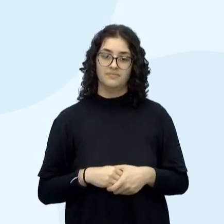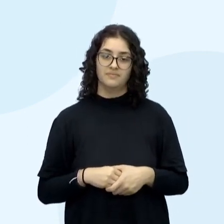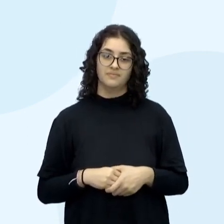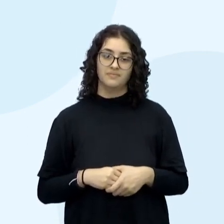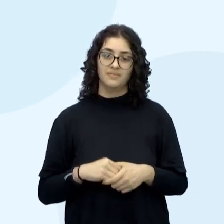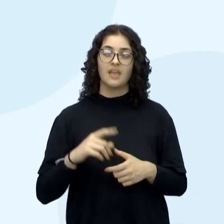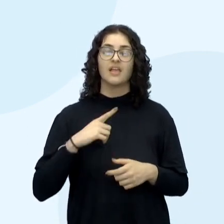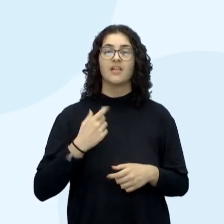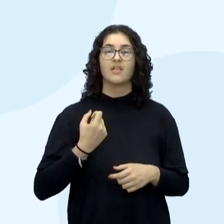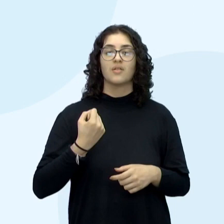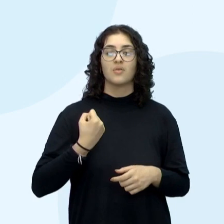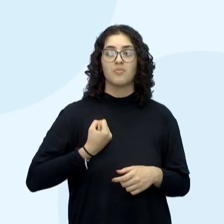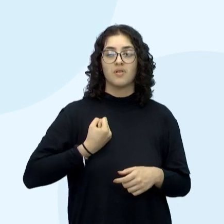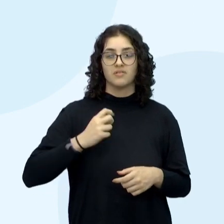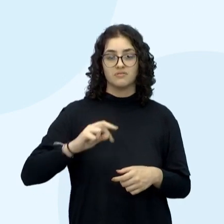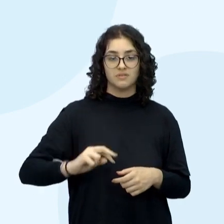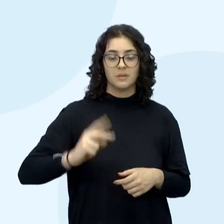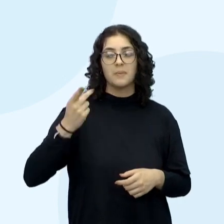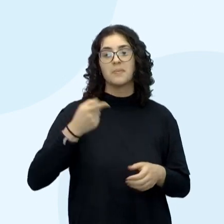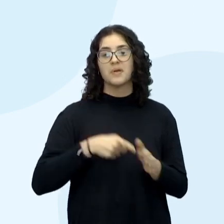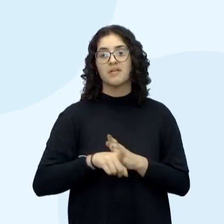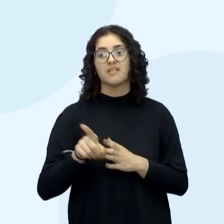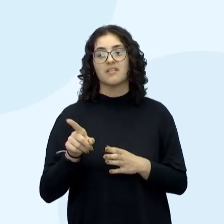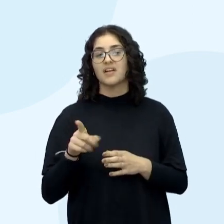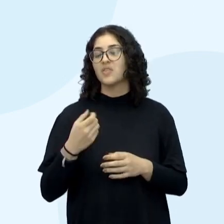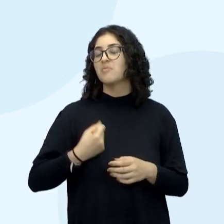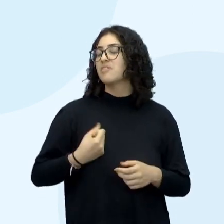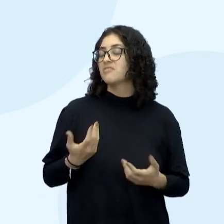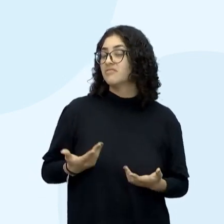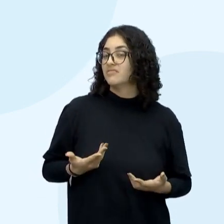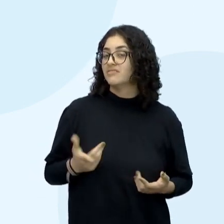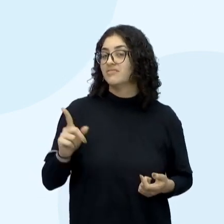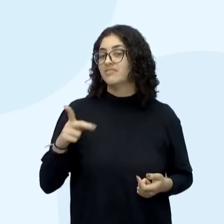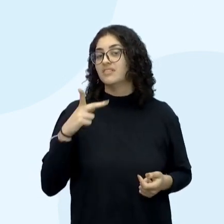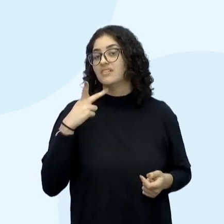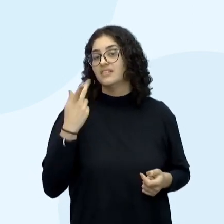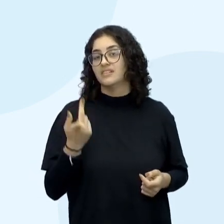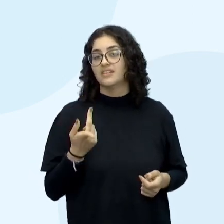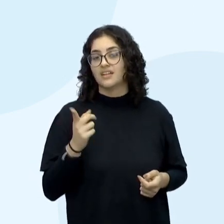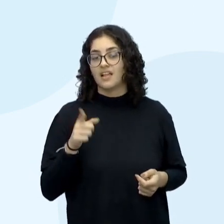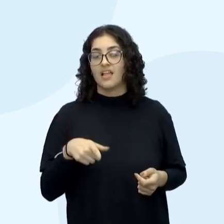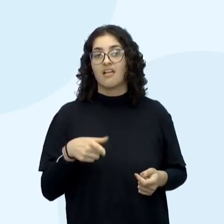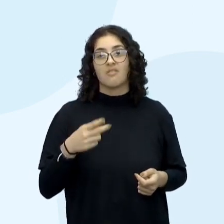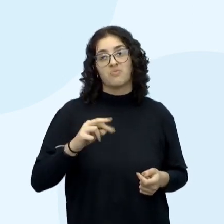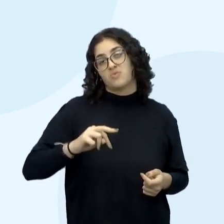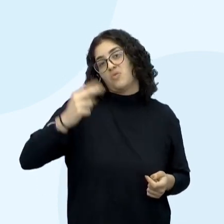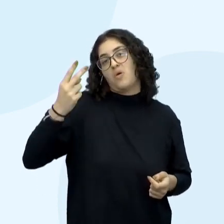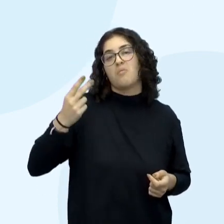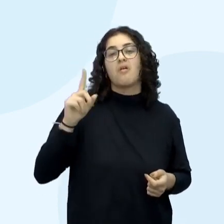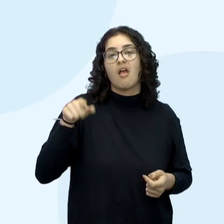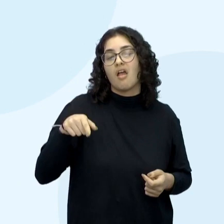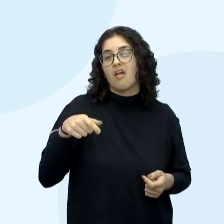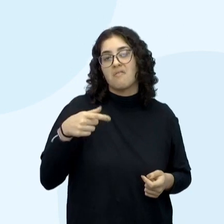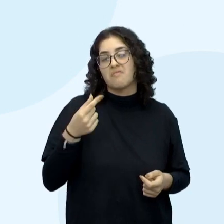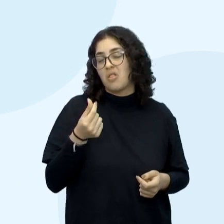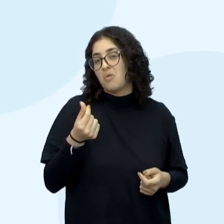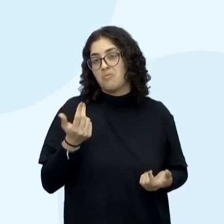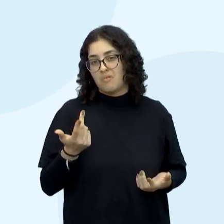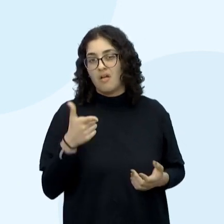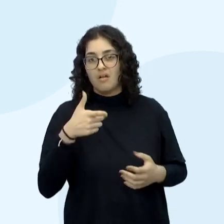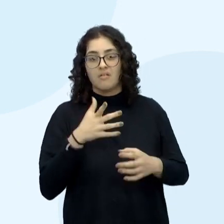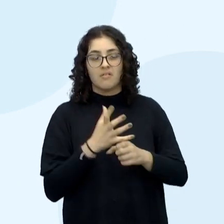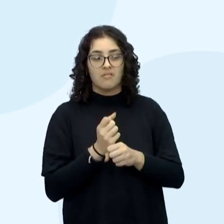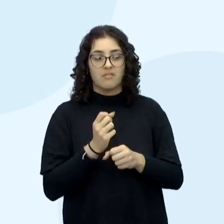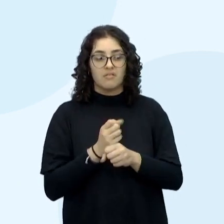dobro desse número. Então ele vai perguntar, e fala um número. Aí você fala e ele fala, o dobro é tal, tá bom? Ok. Então você está interagindo e fazendo